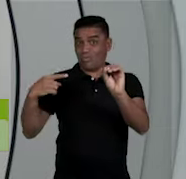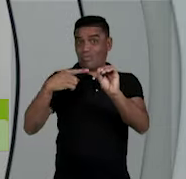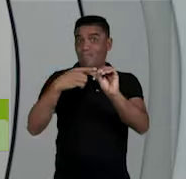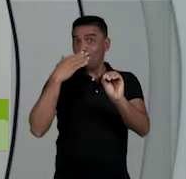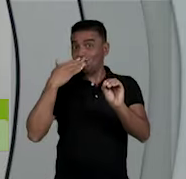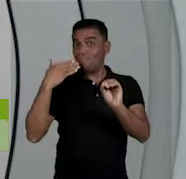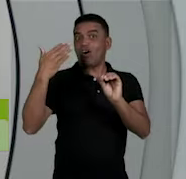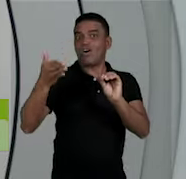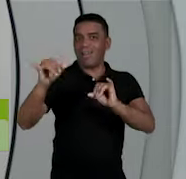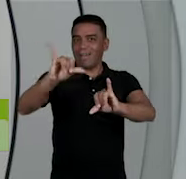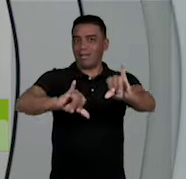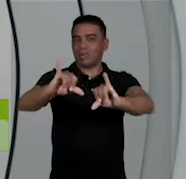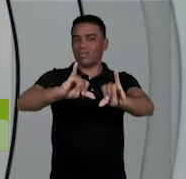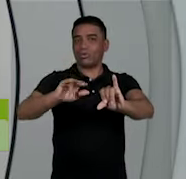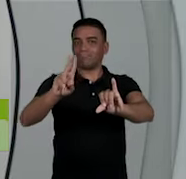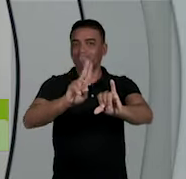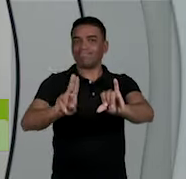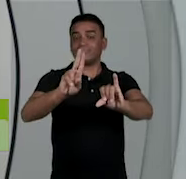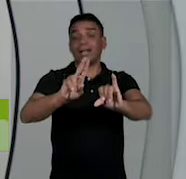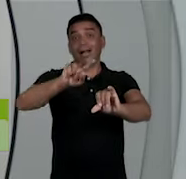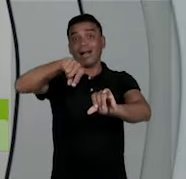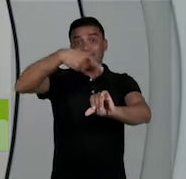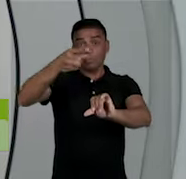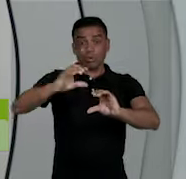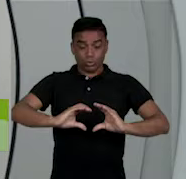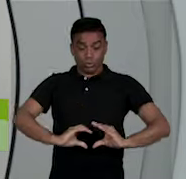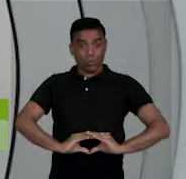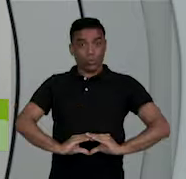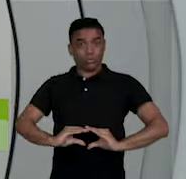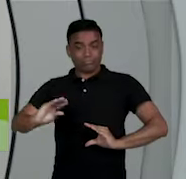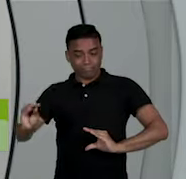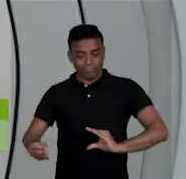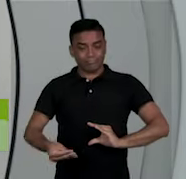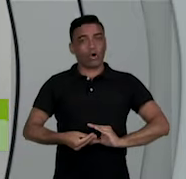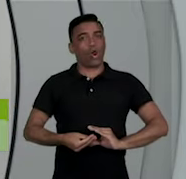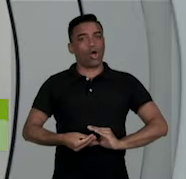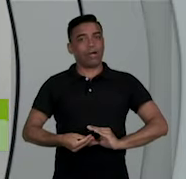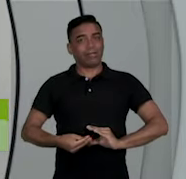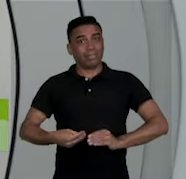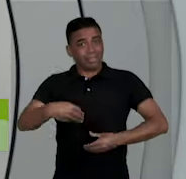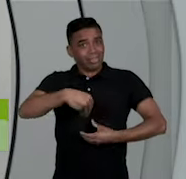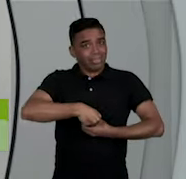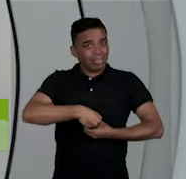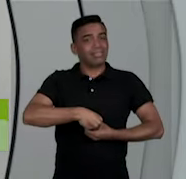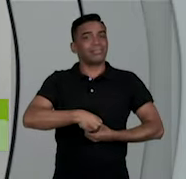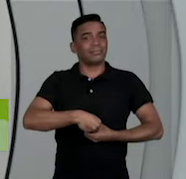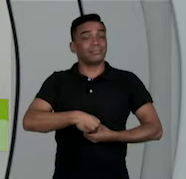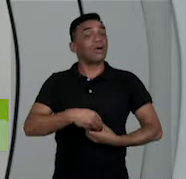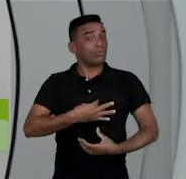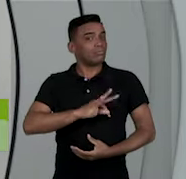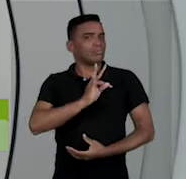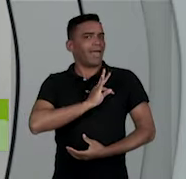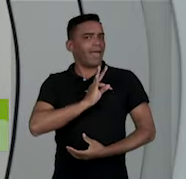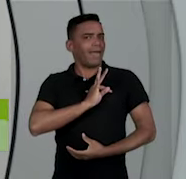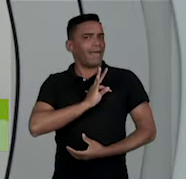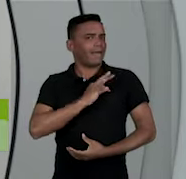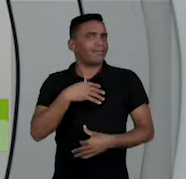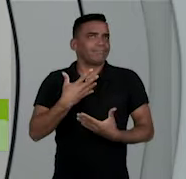laboratório, e aí depois implantada no útero. Lembrando que a gente, como técnica de fertilização, a gente não